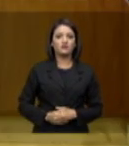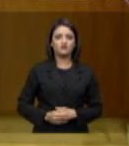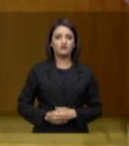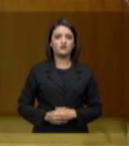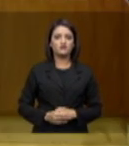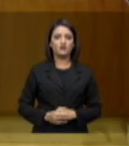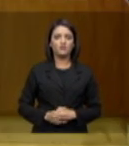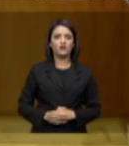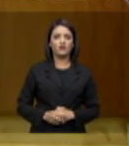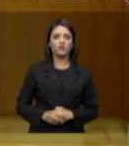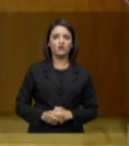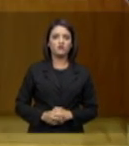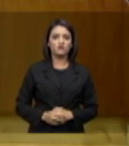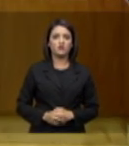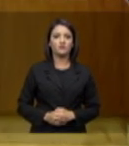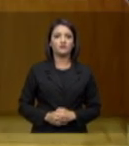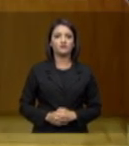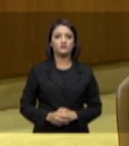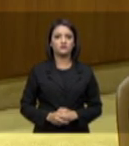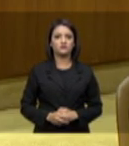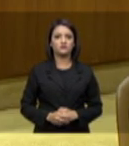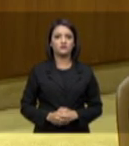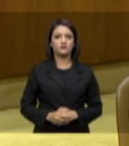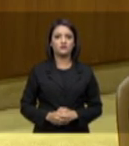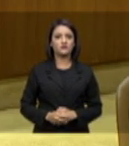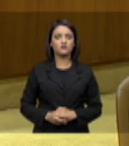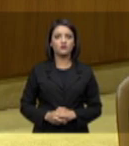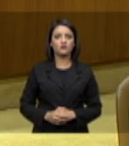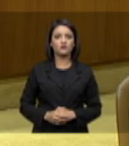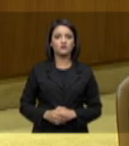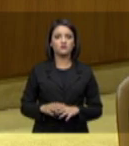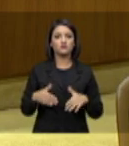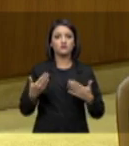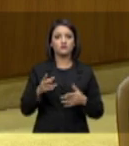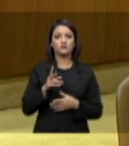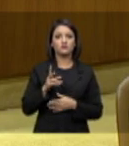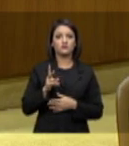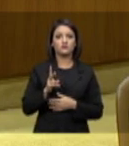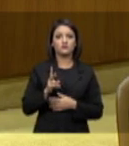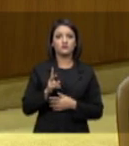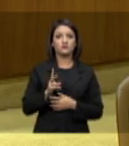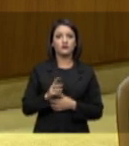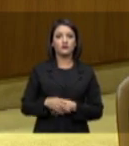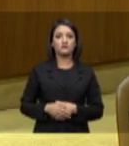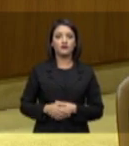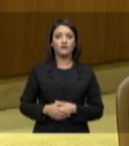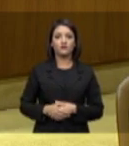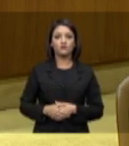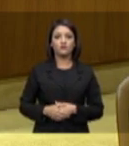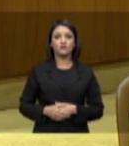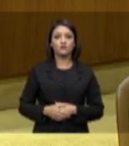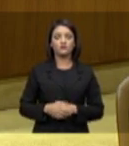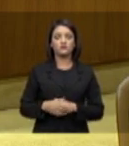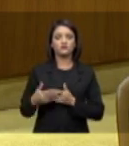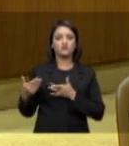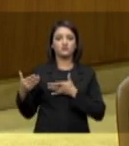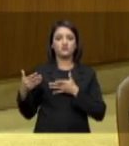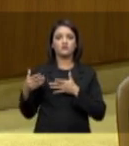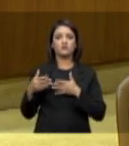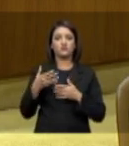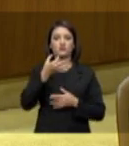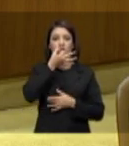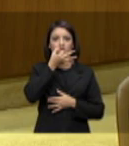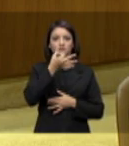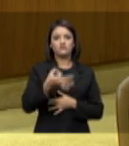em absoluto acredito que sempre a participação dos colegas ajuda a uma melhor reflexão as ponderações de